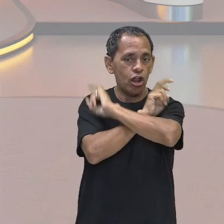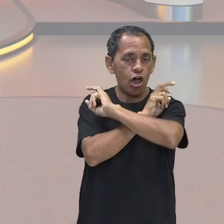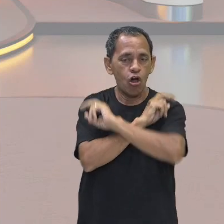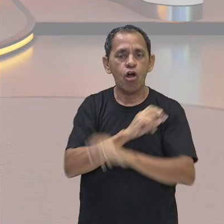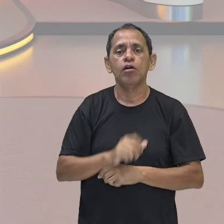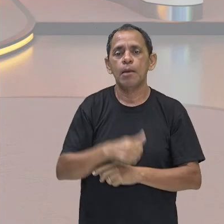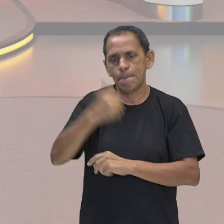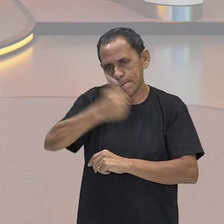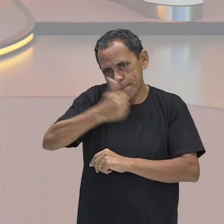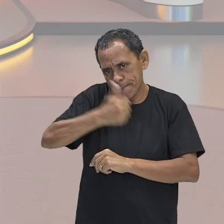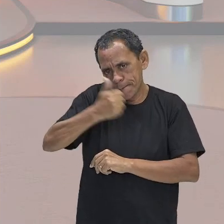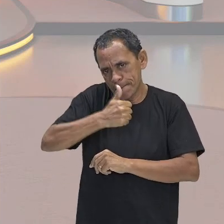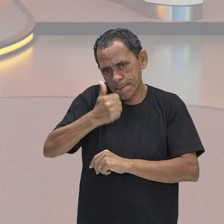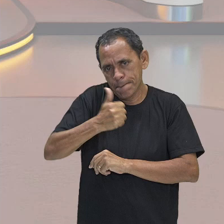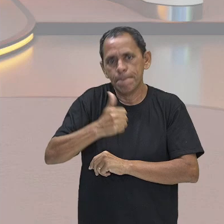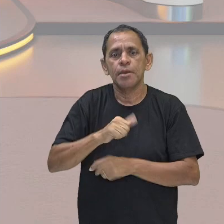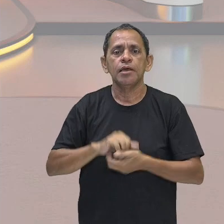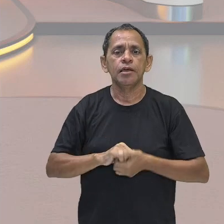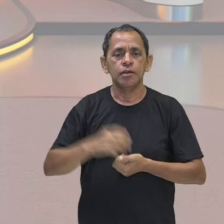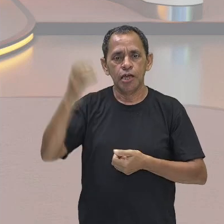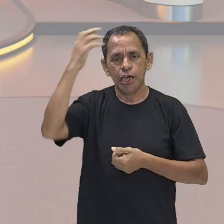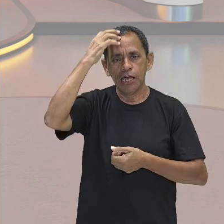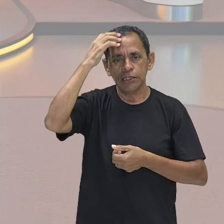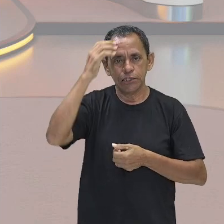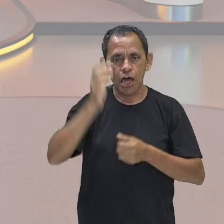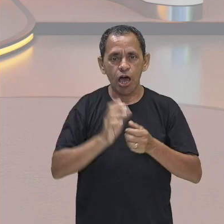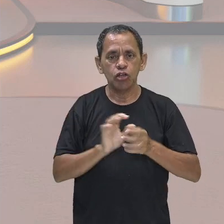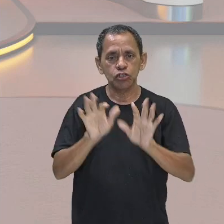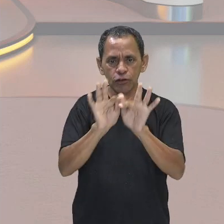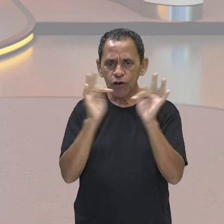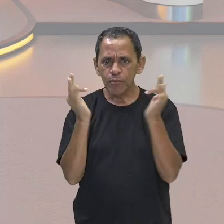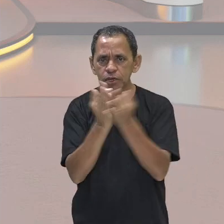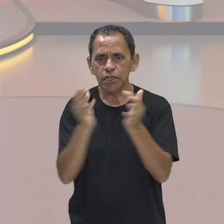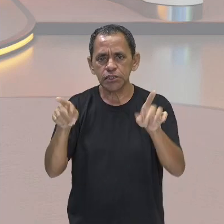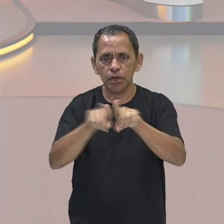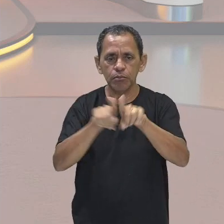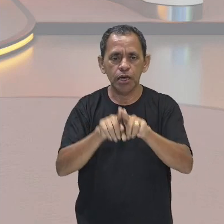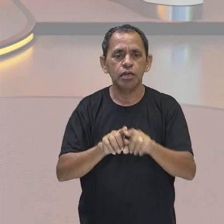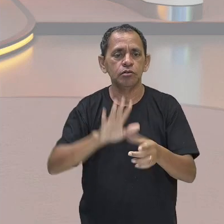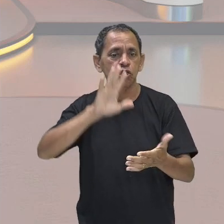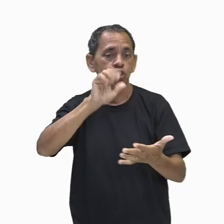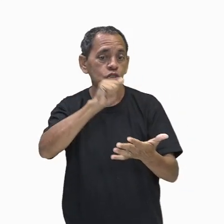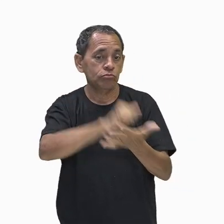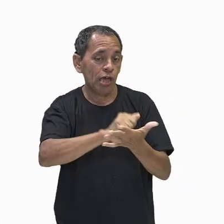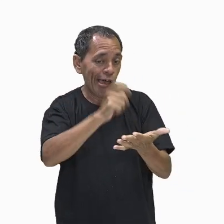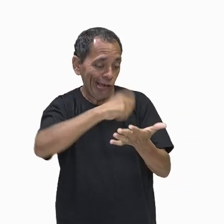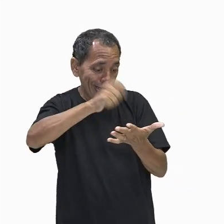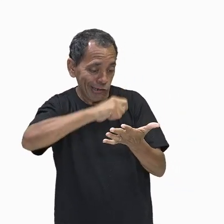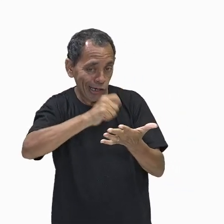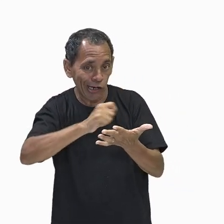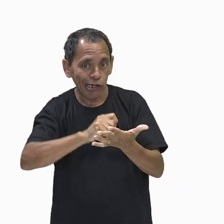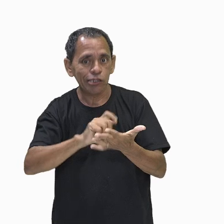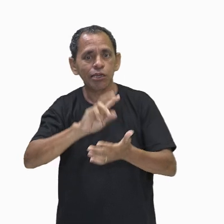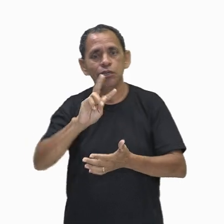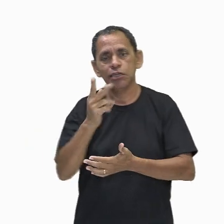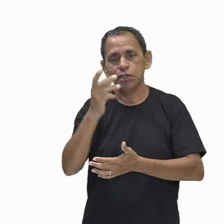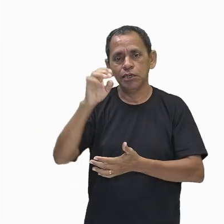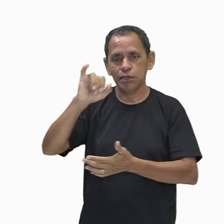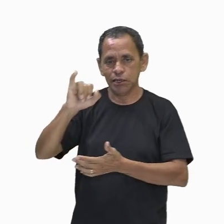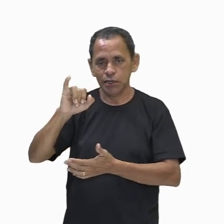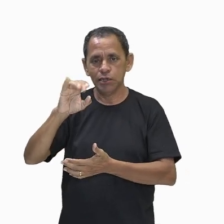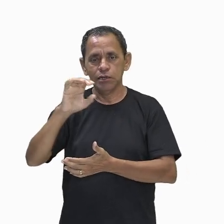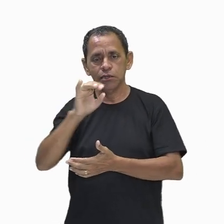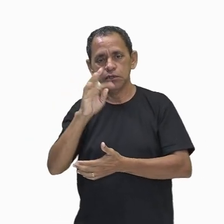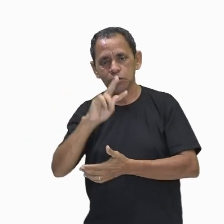Nesse período temos o surgimento então da escrita hieroglífica. Vamos falar então sobre a divisão política do